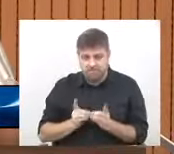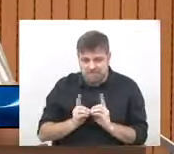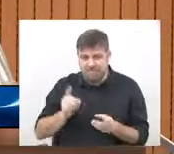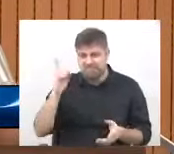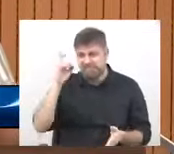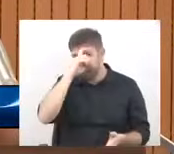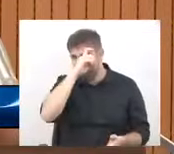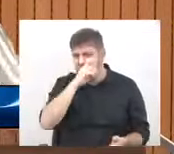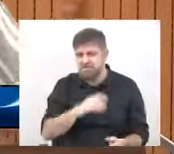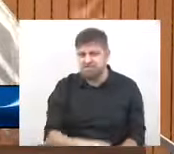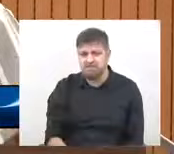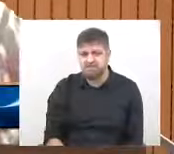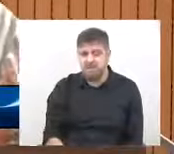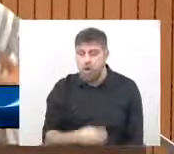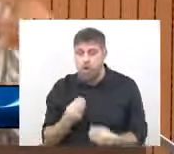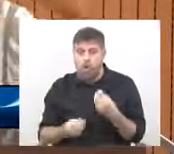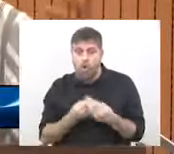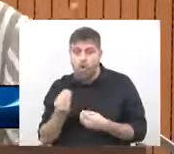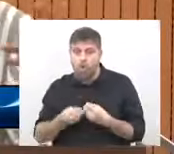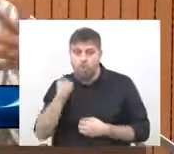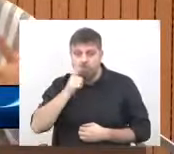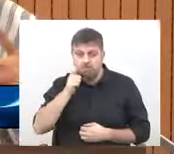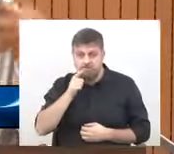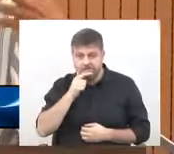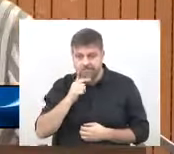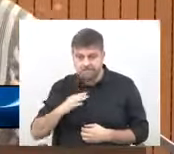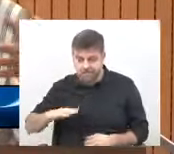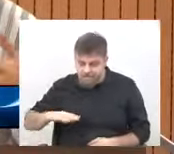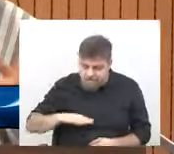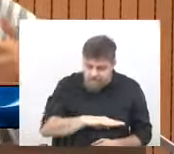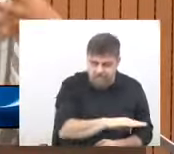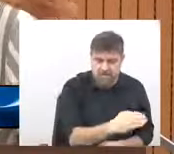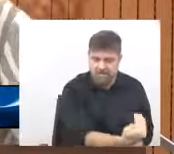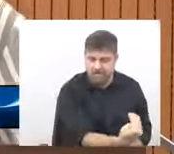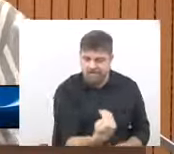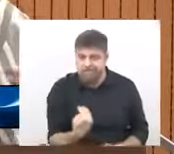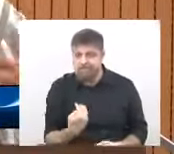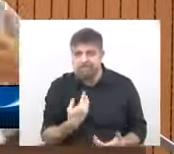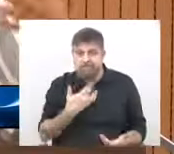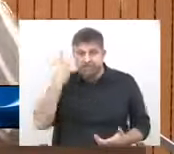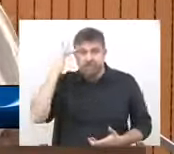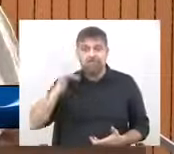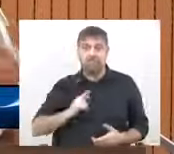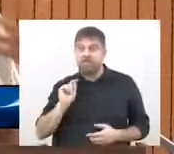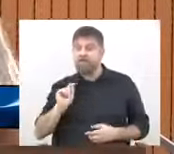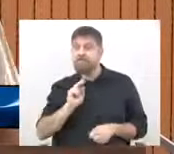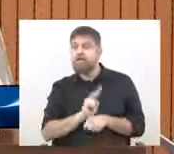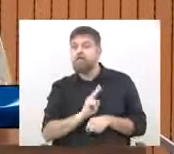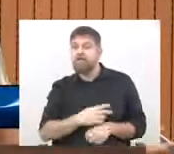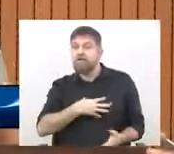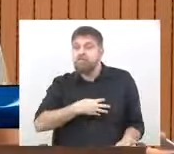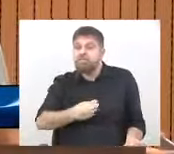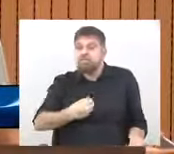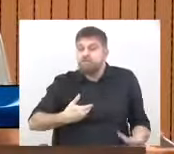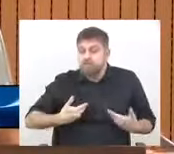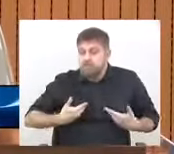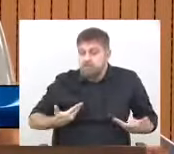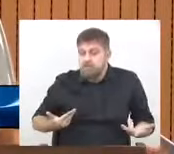difícil de buscar levar a criança, de não ter com quem deixar, de não ter uma regularidade com quem